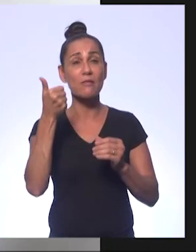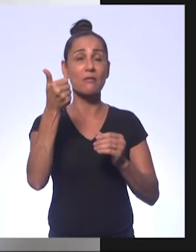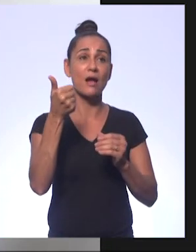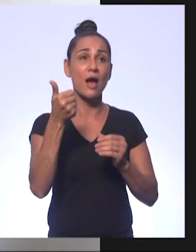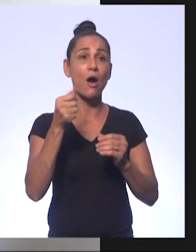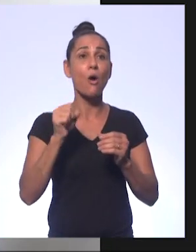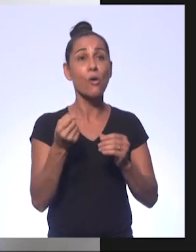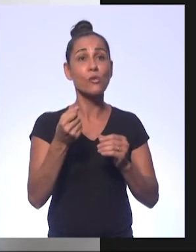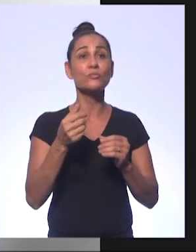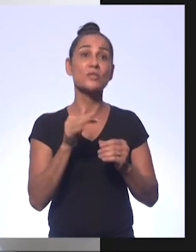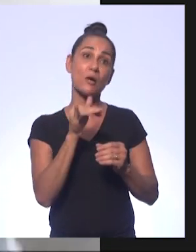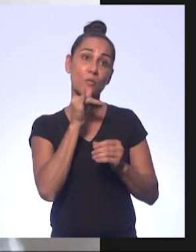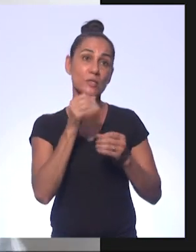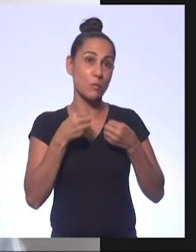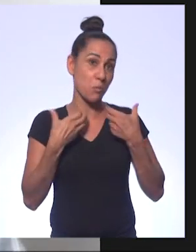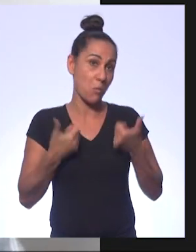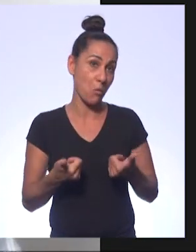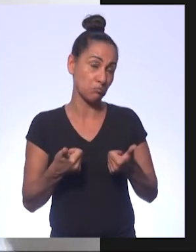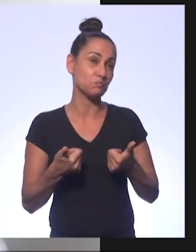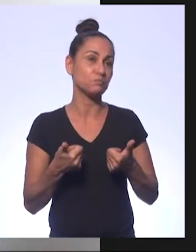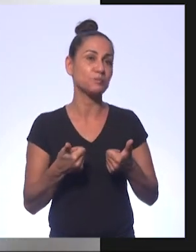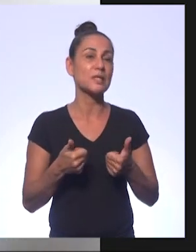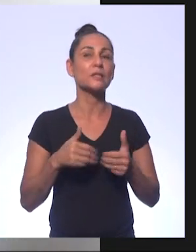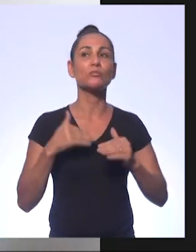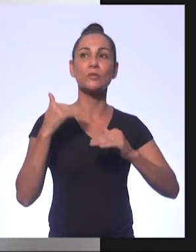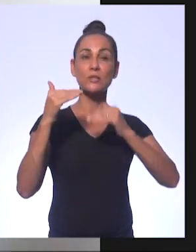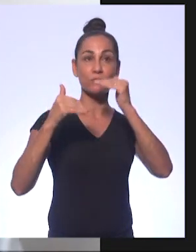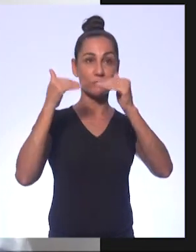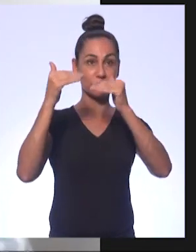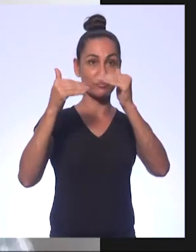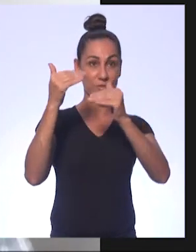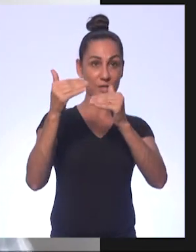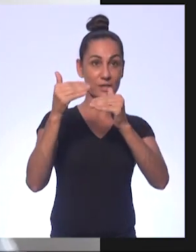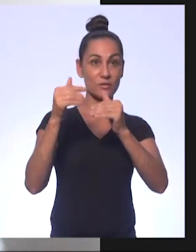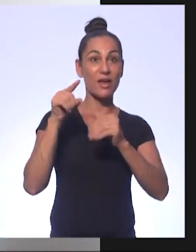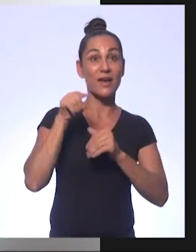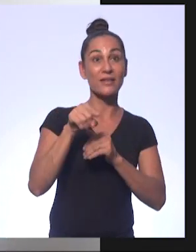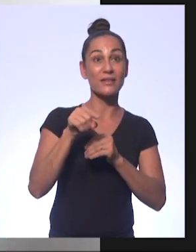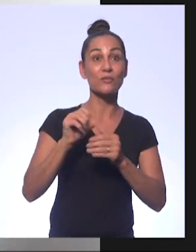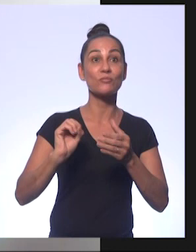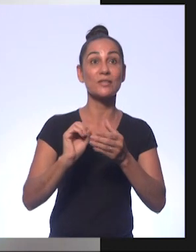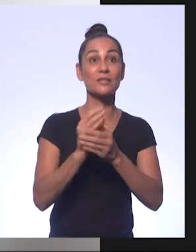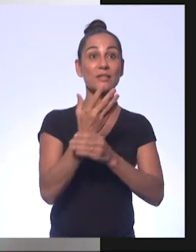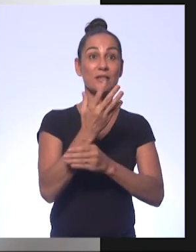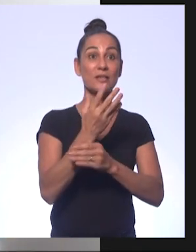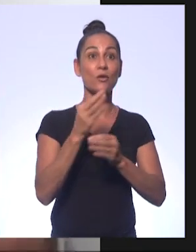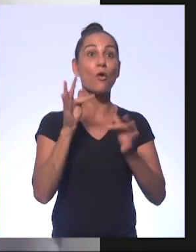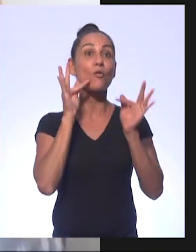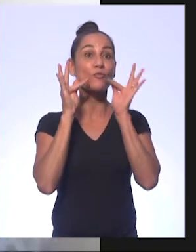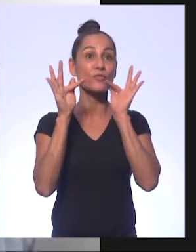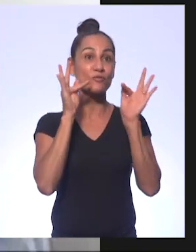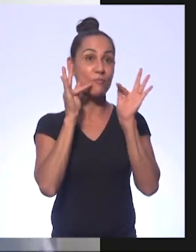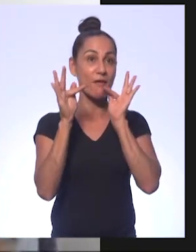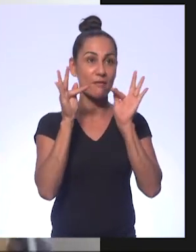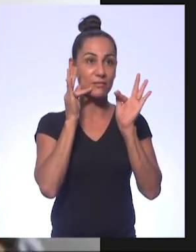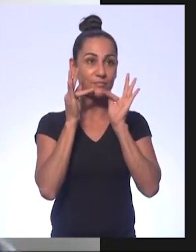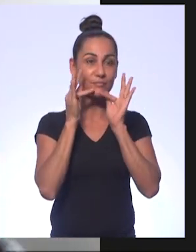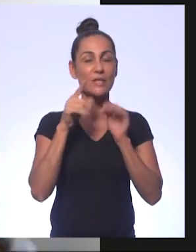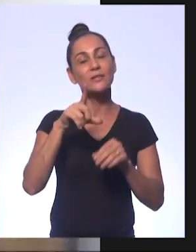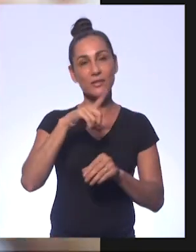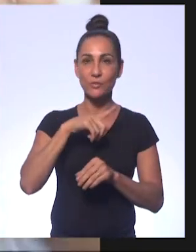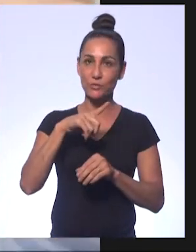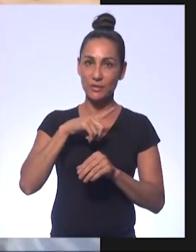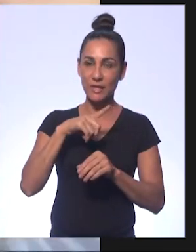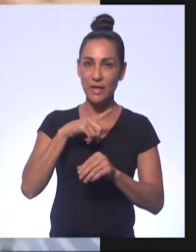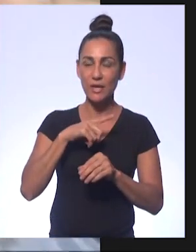é exemplar. Tá? Neste processo é que eu crio o feedback. Entende? Então, eu tenho